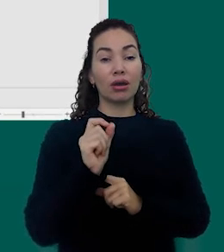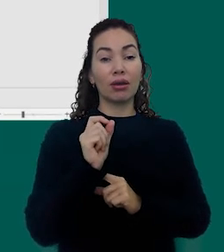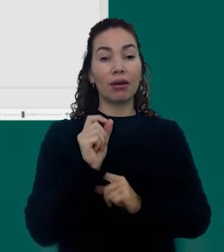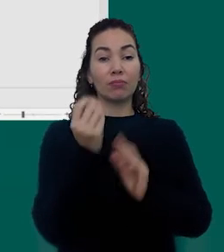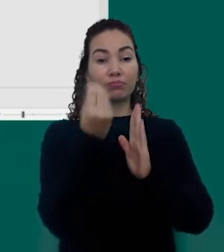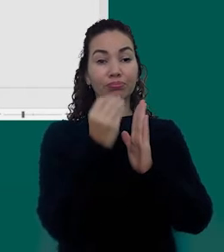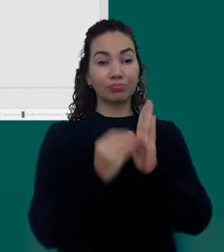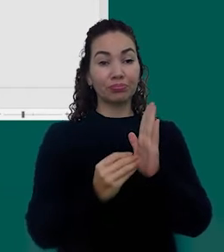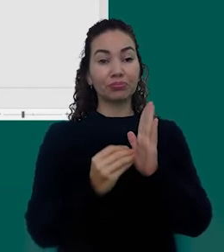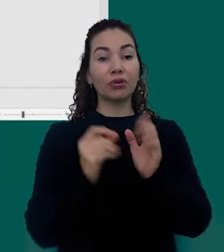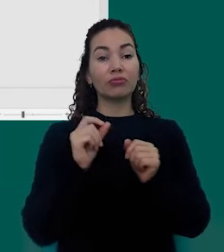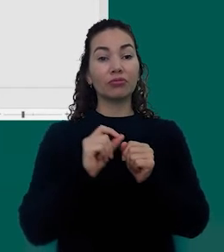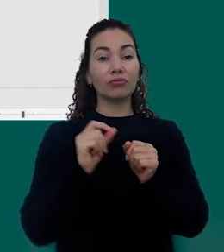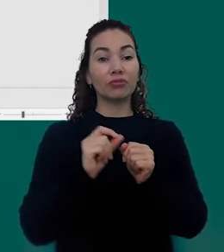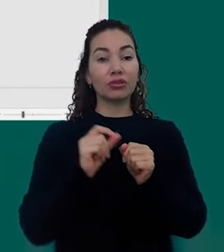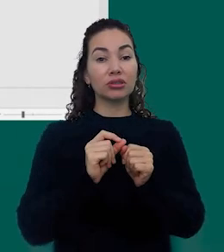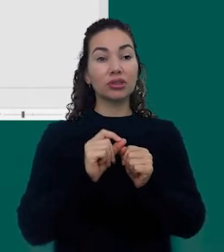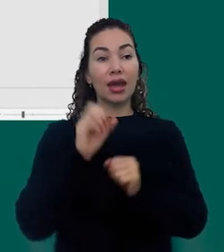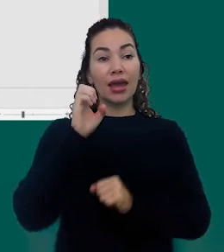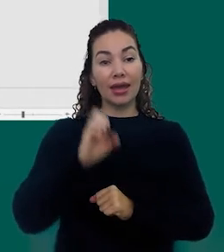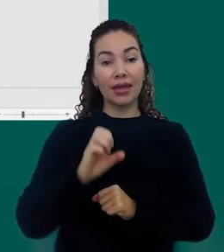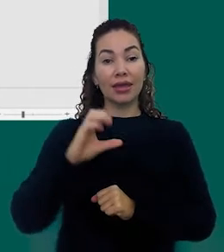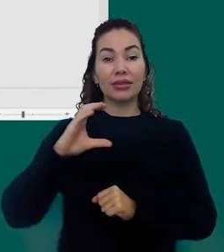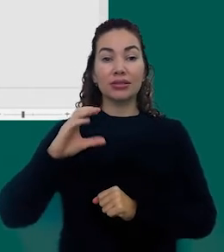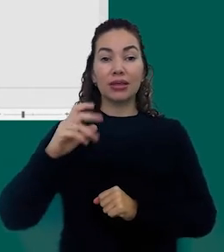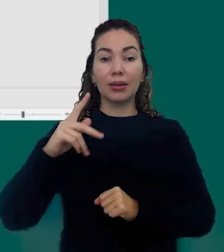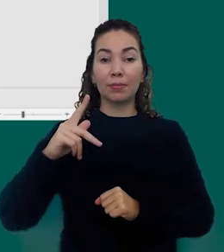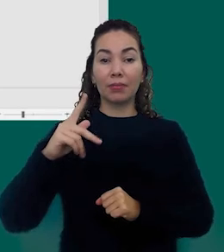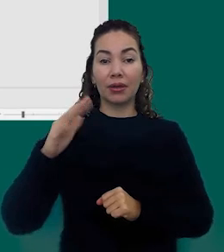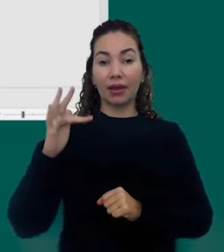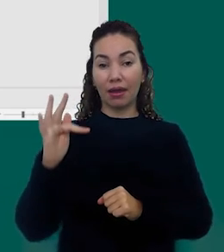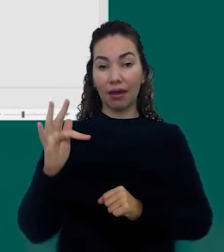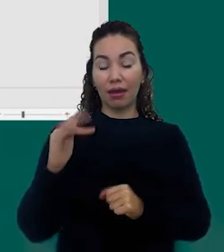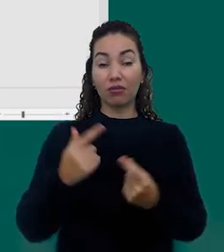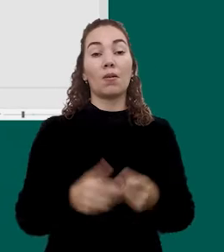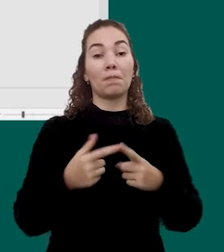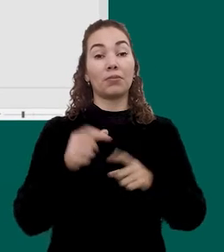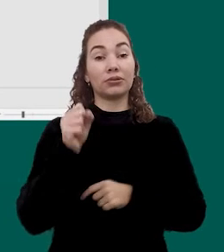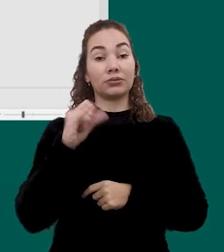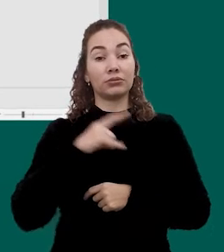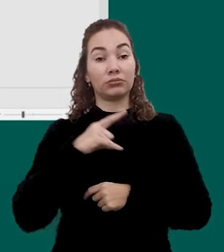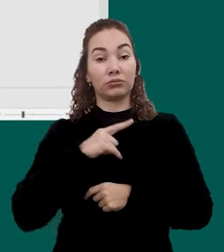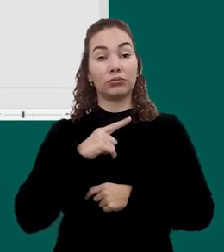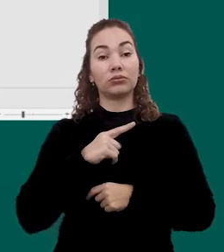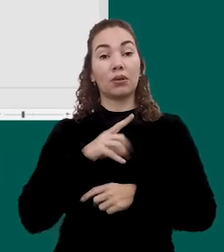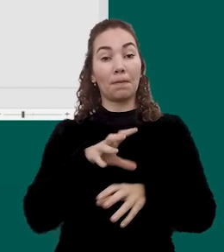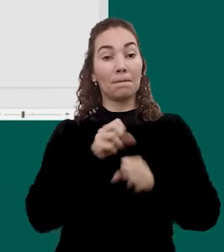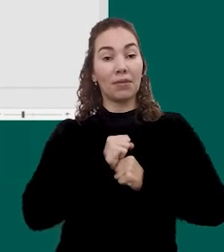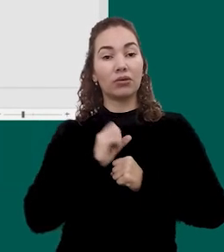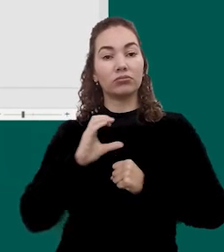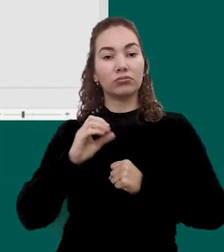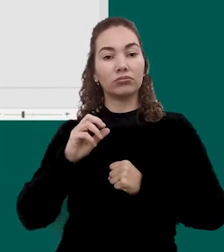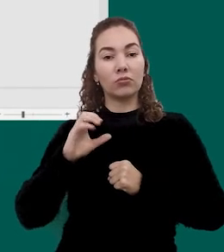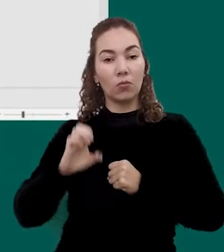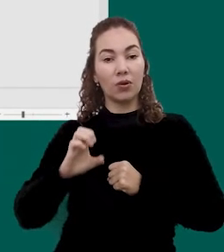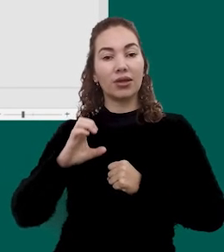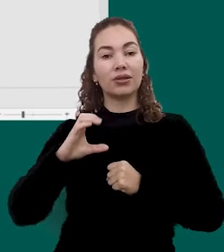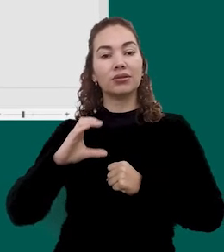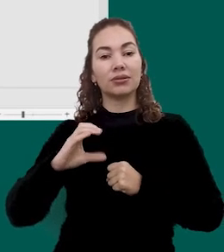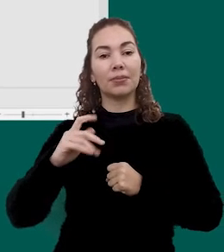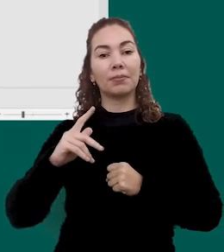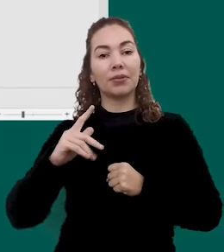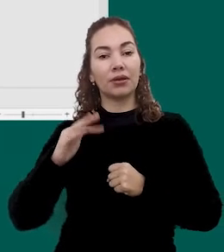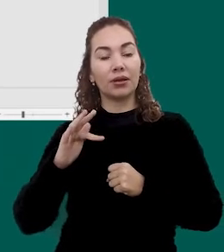nosso certificado digital, o e-CPF. Mas, de posse do e-CPF, nós conseguimos